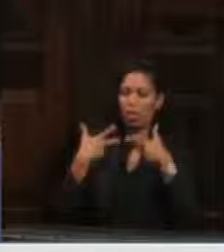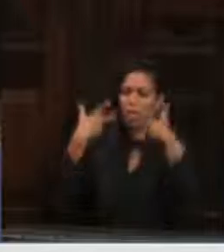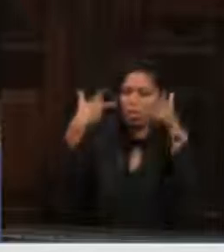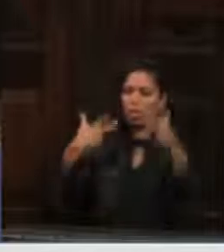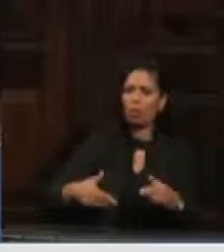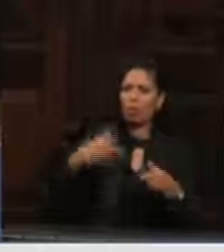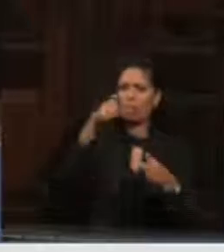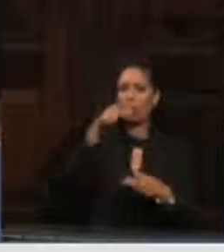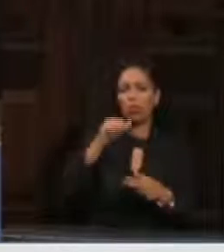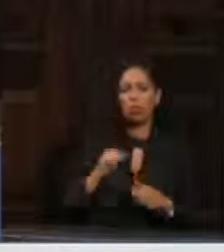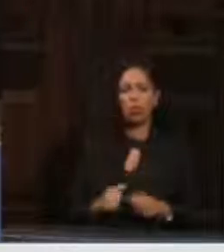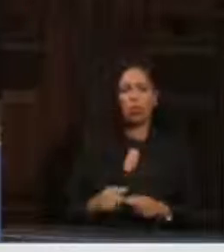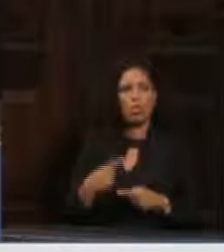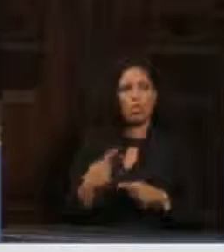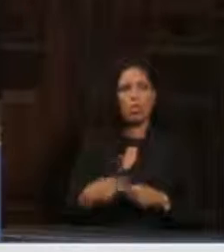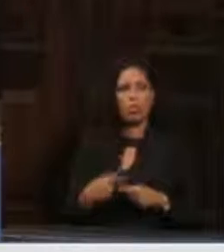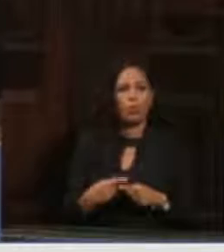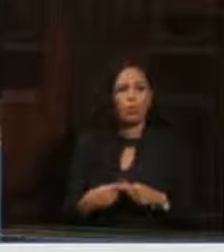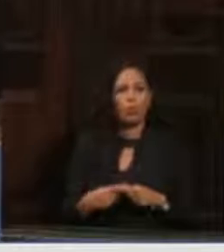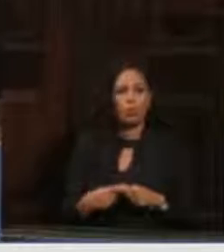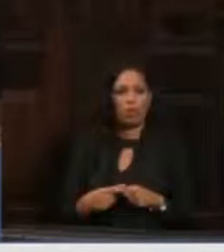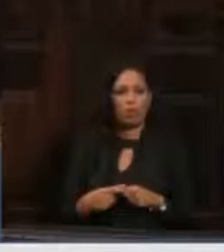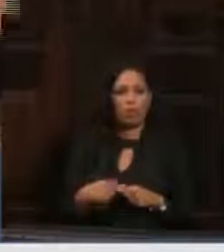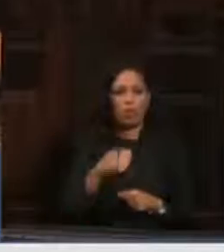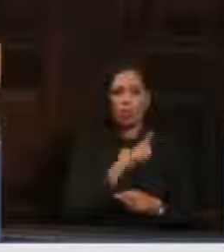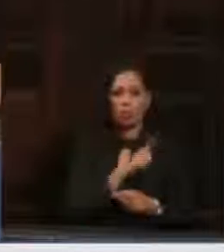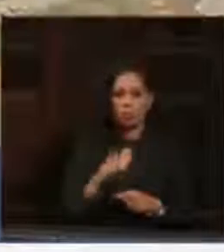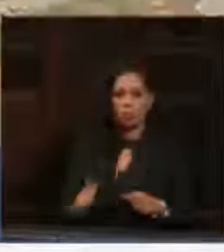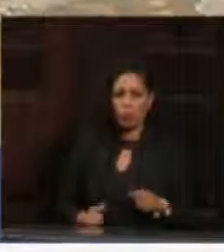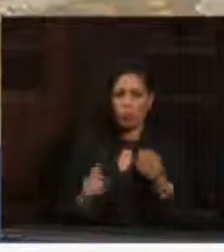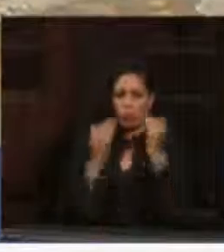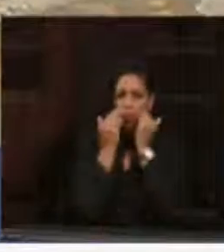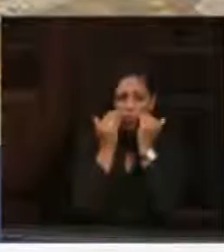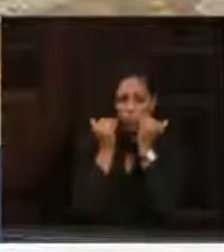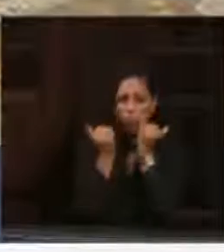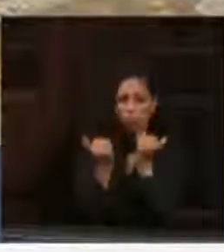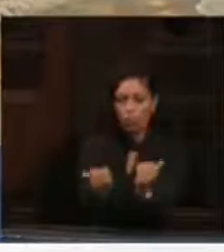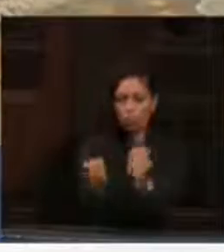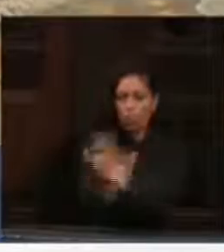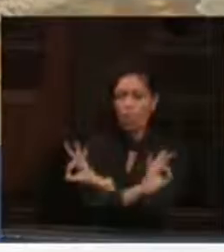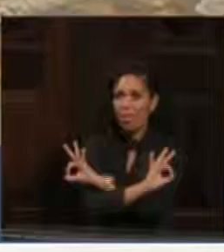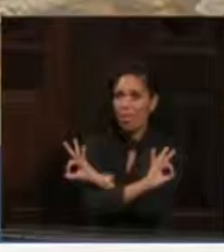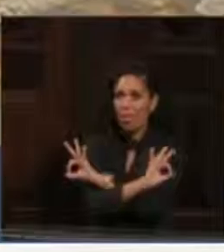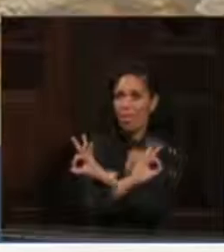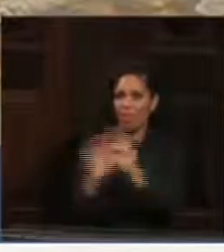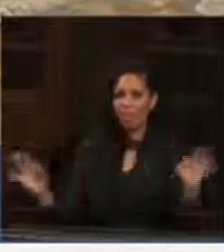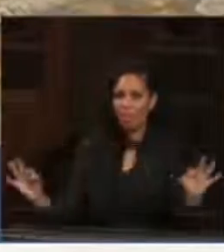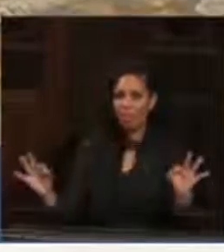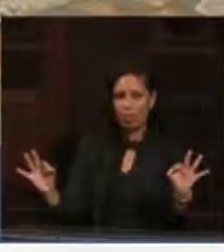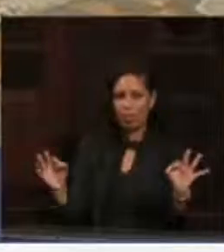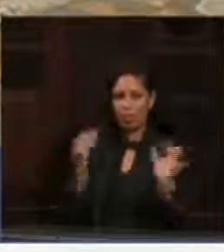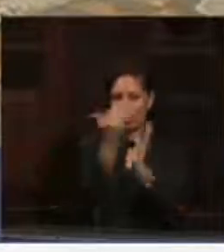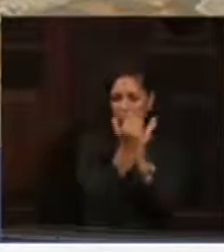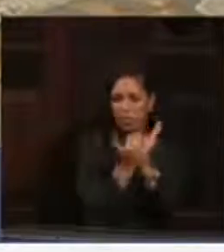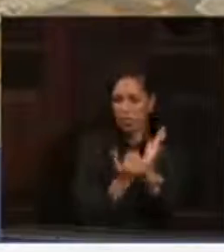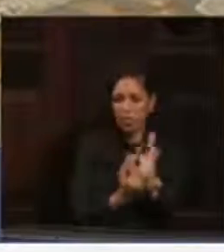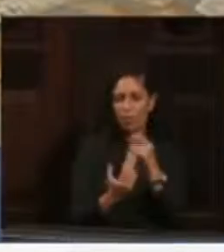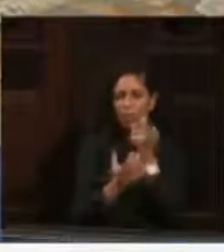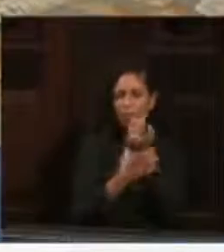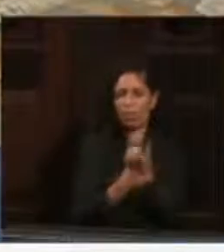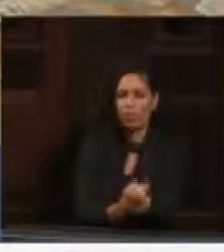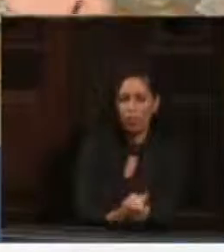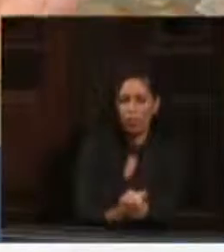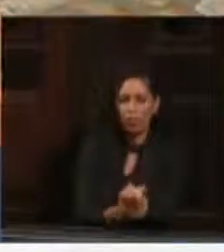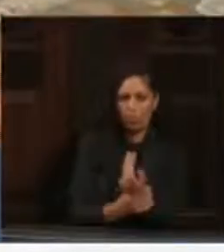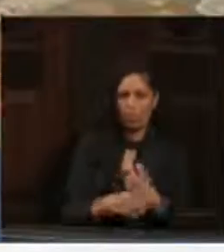Vossa Excelência, no sentido de que o governo não apresenta um programa de segurança pública, e ainda há pouco o